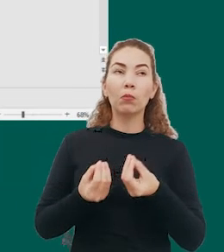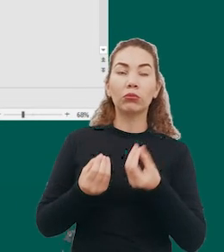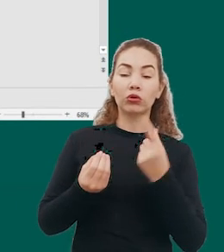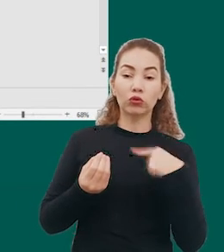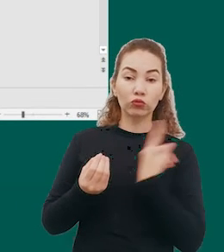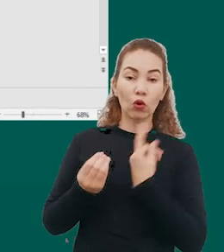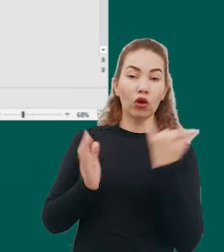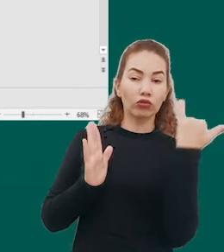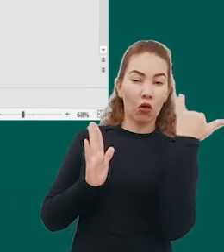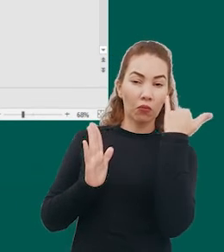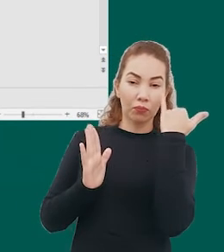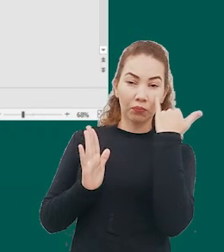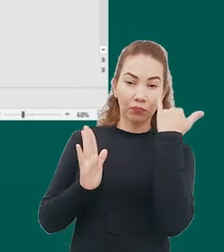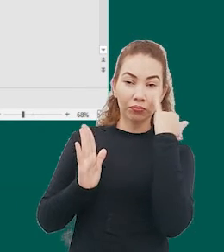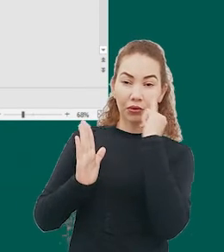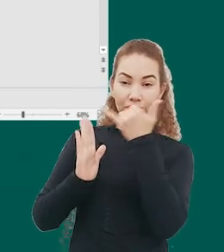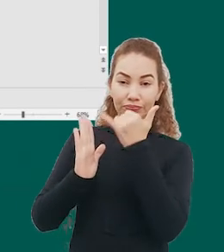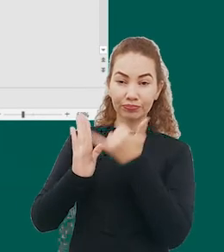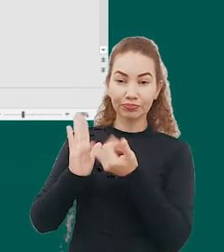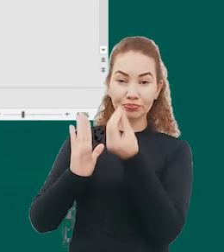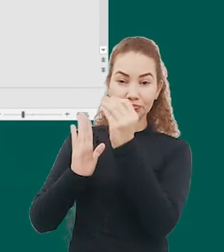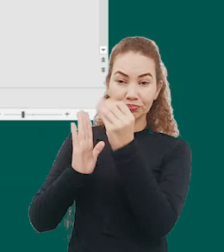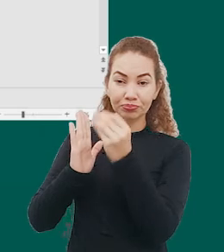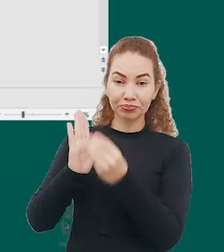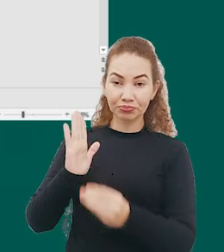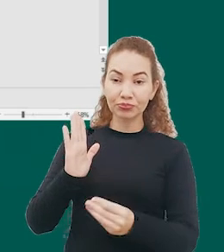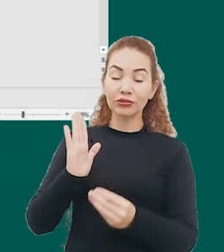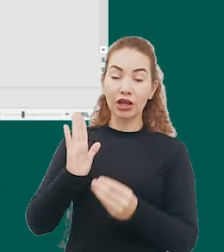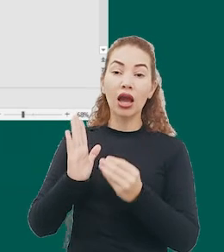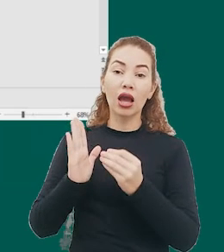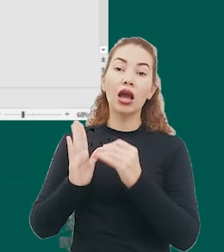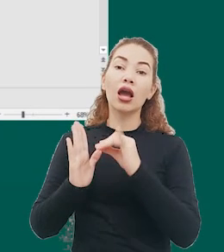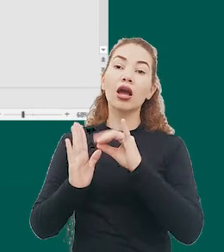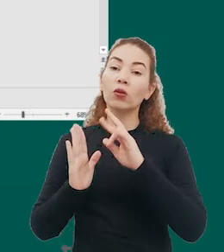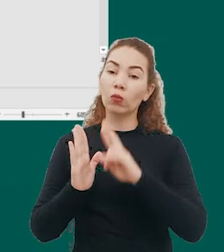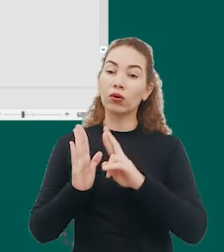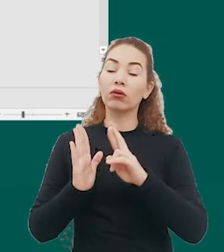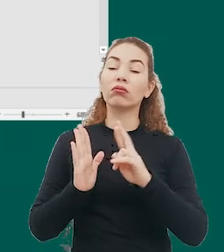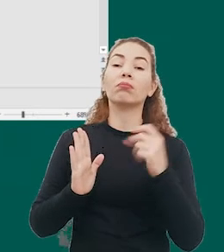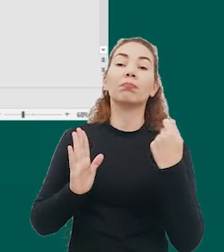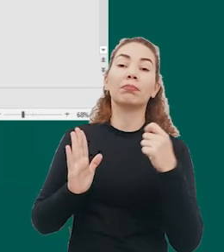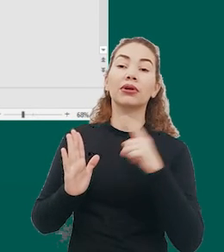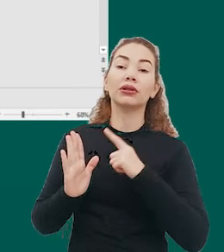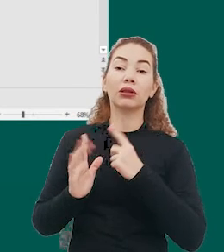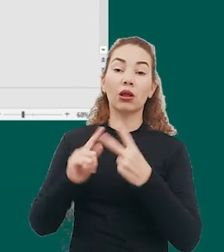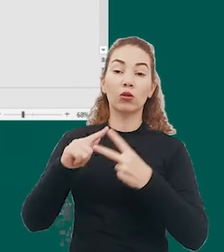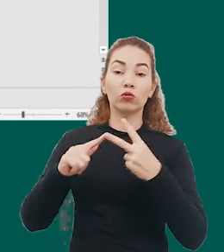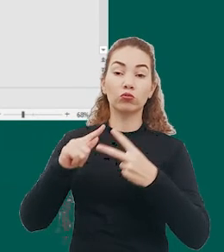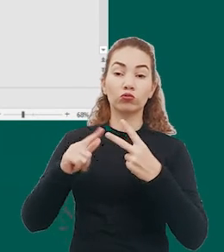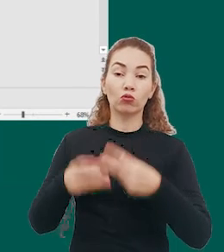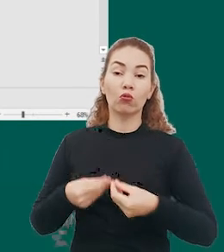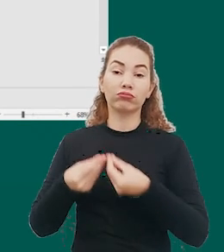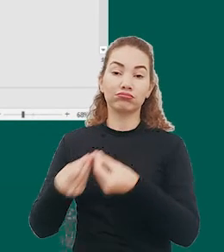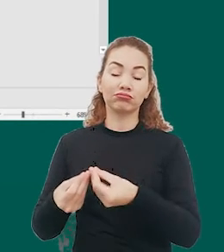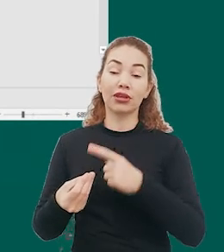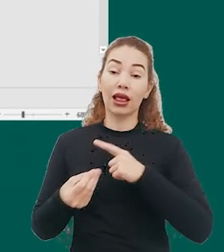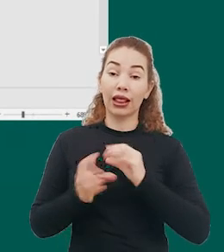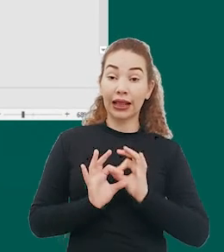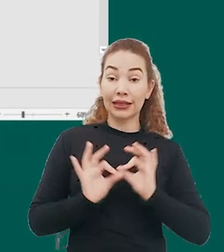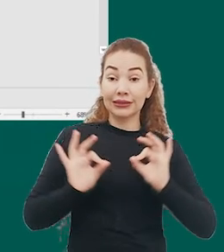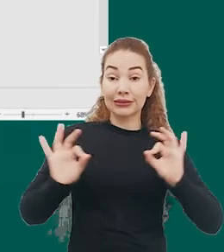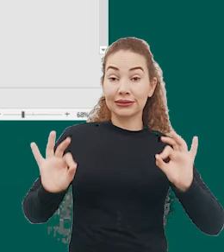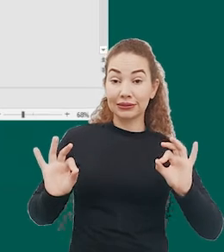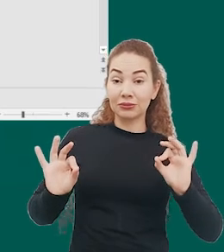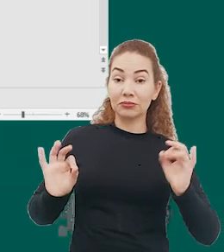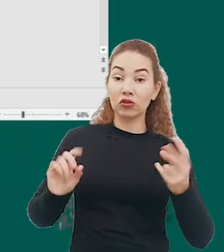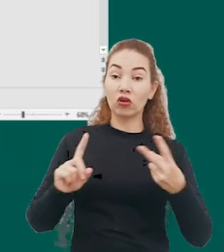as informações na declaração do imposto de renda, nós temos duas formas de entrega: a declaração simplificada e